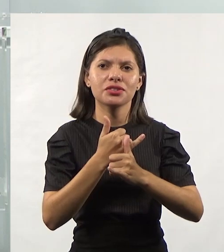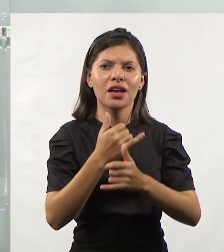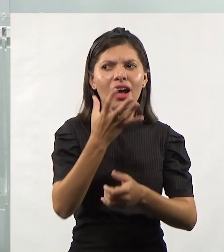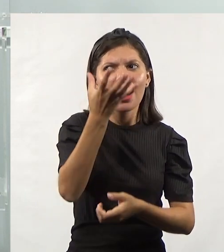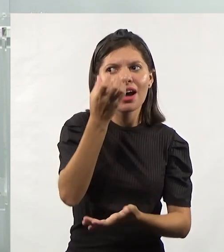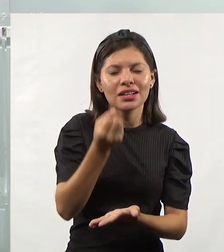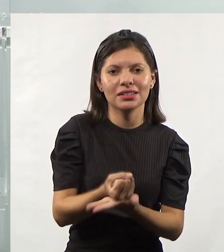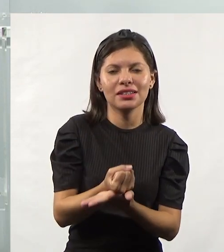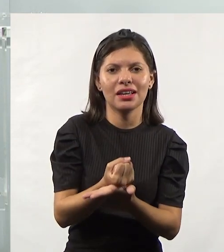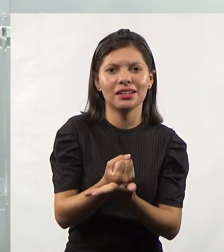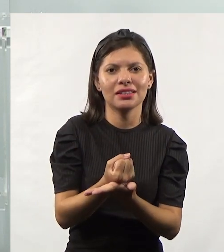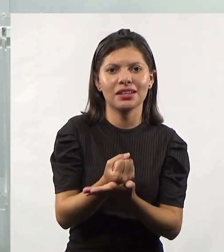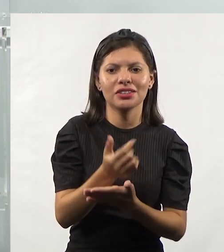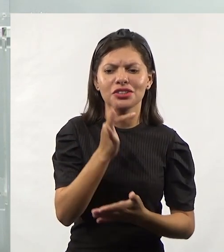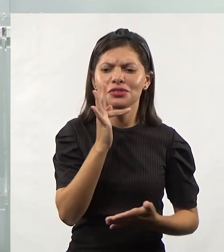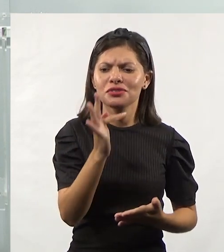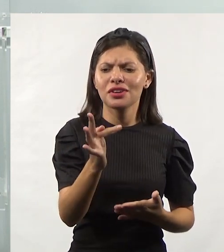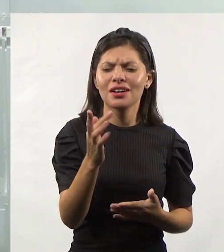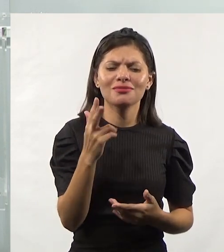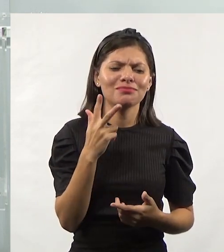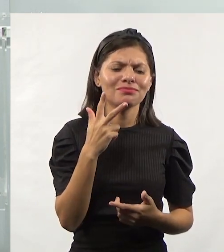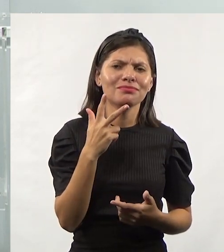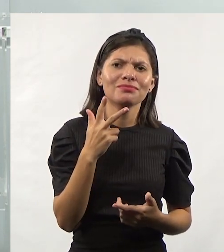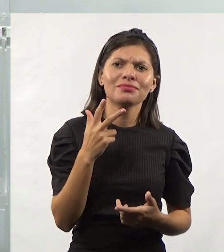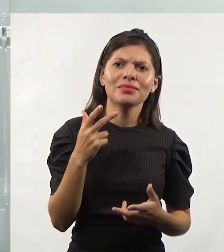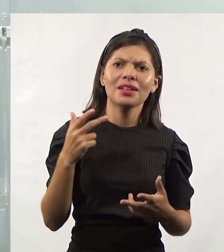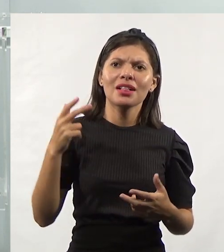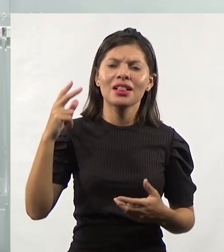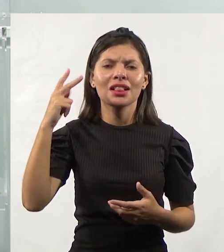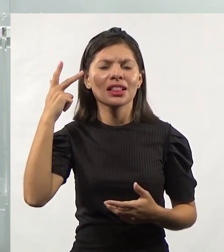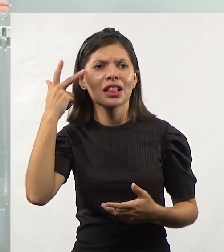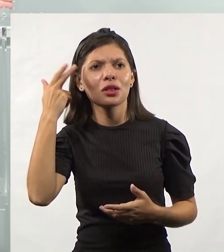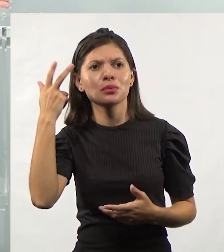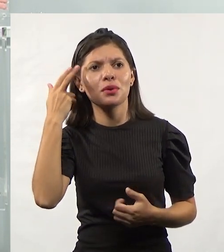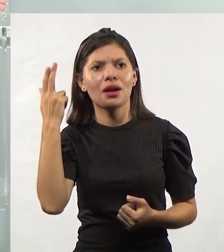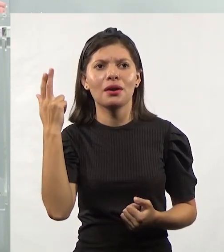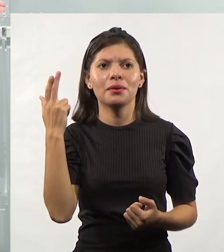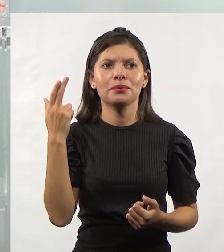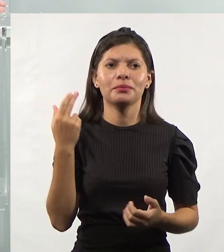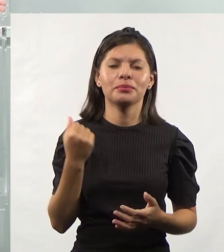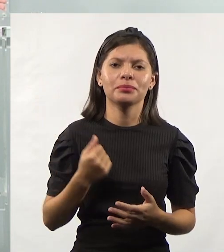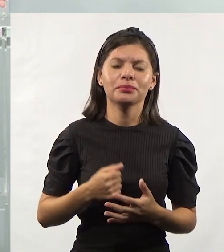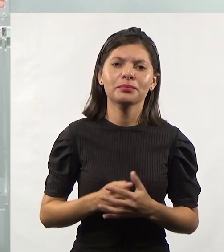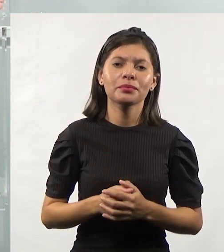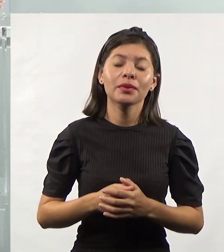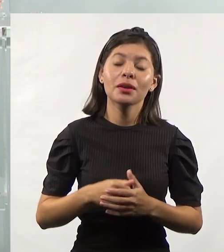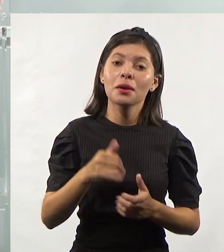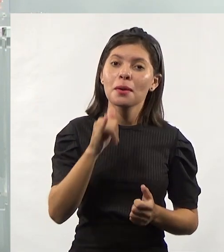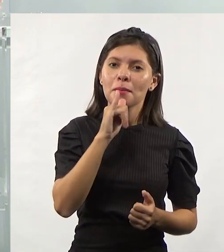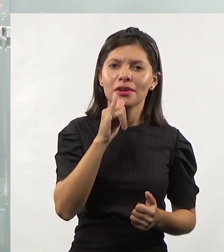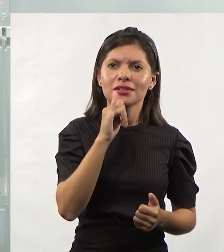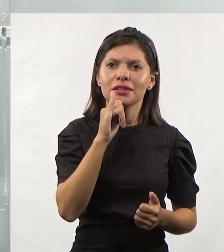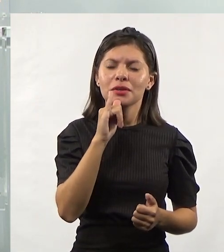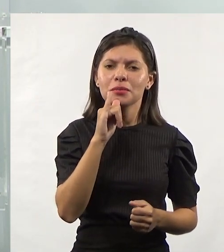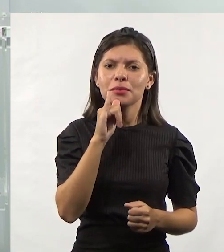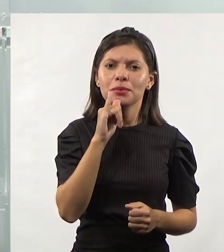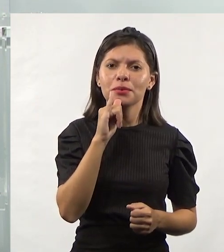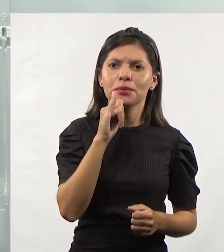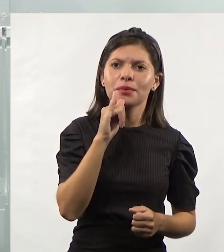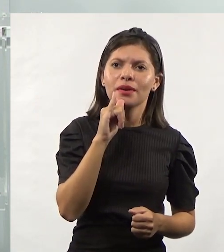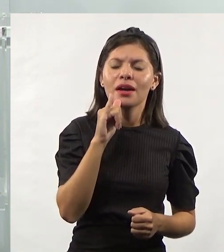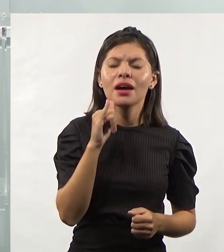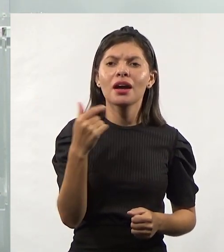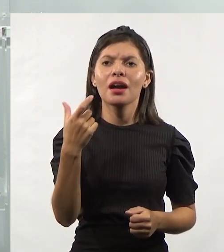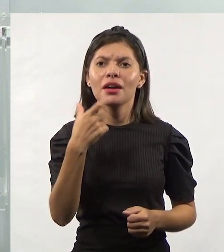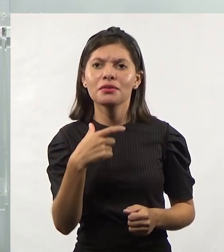internet elas foram absorvidas e a gente fala assim hoje em dia com tanta naturalidade, né? Por exemplo, vou